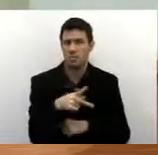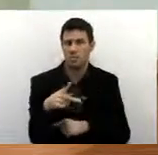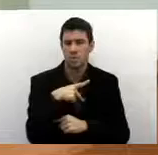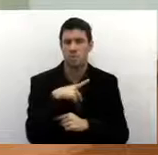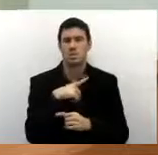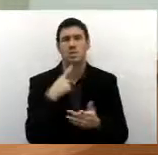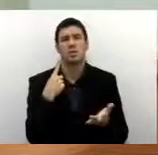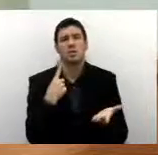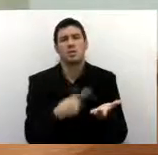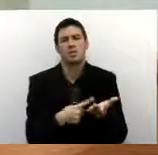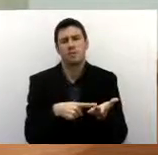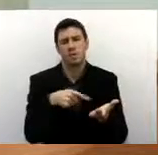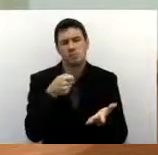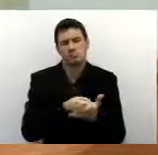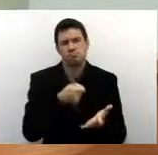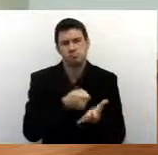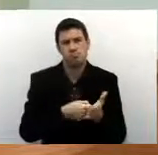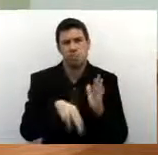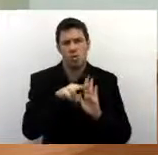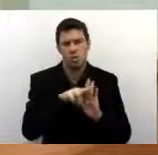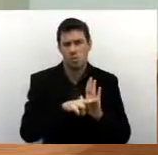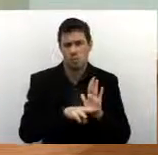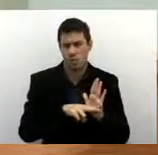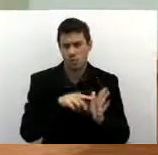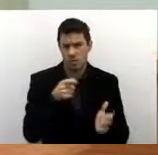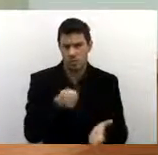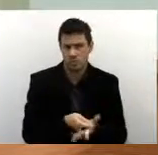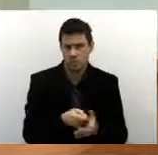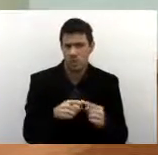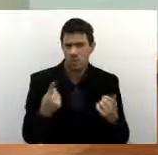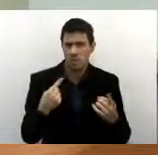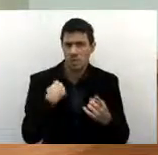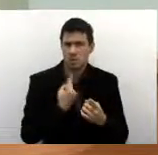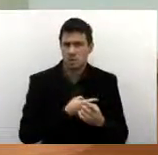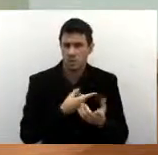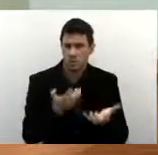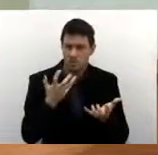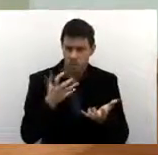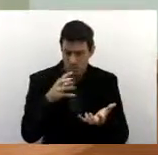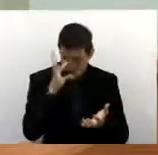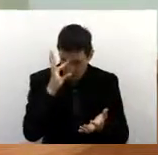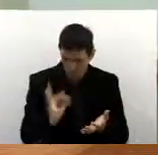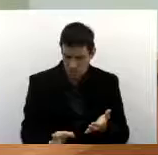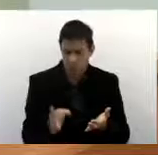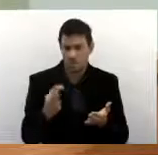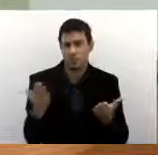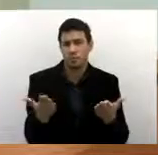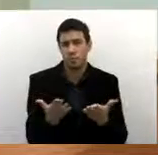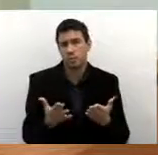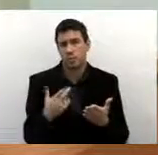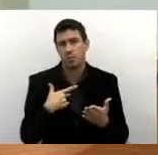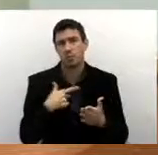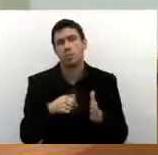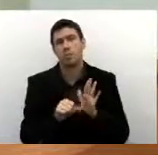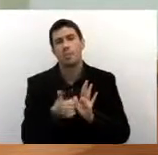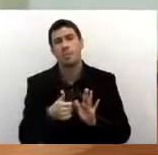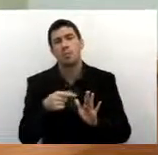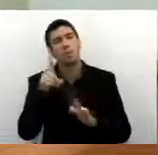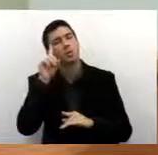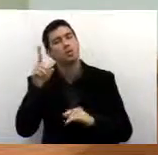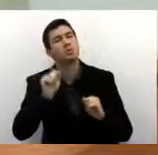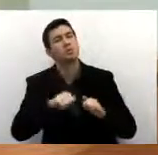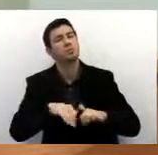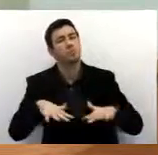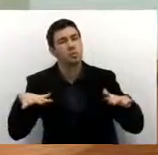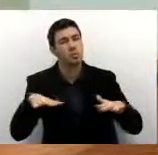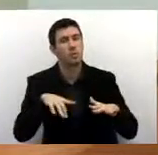ditar ordens que não está no regimento interno. Eu, para nós, tenho certeza que nós, hoje é o primeiro dia de audiência, nós